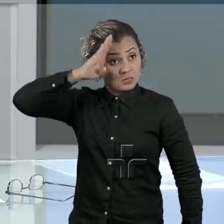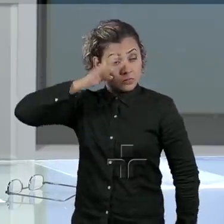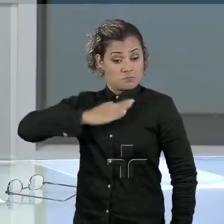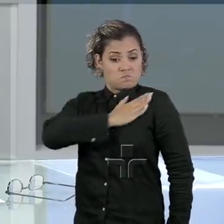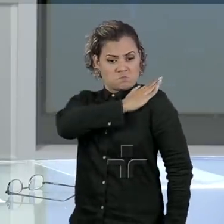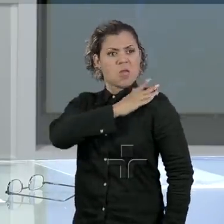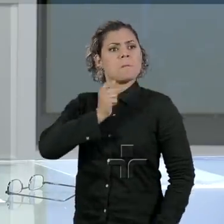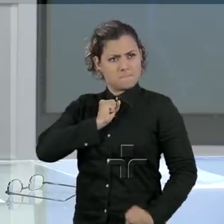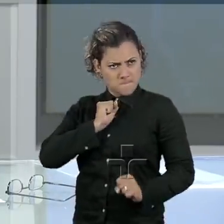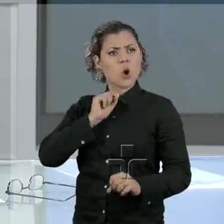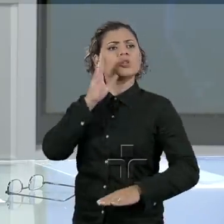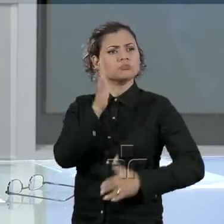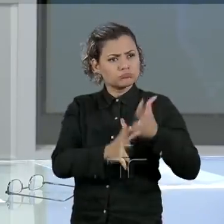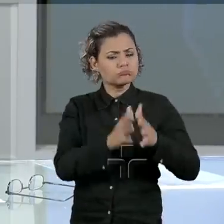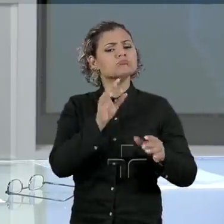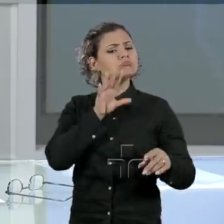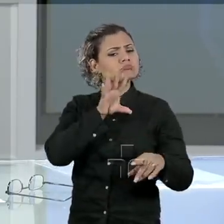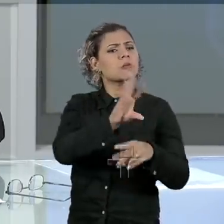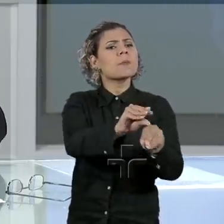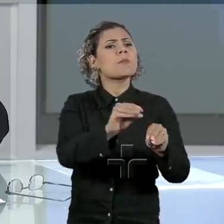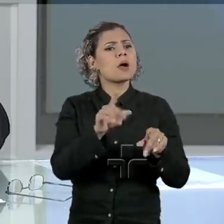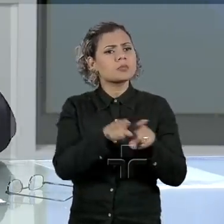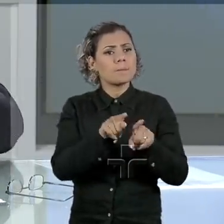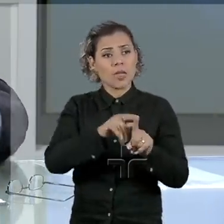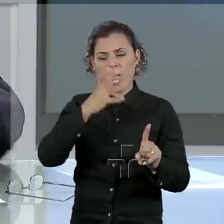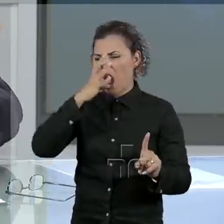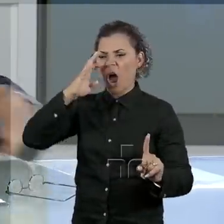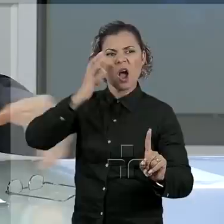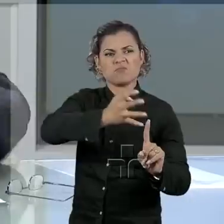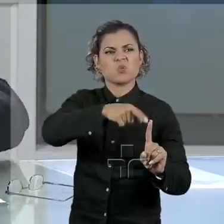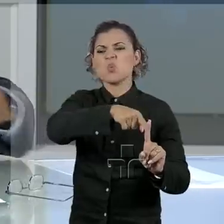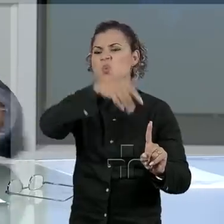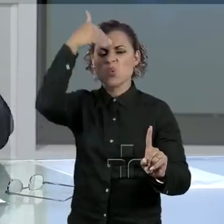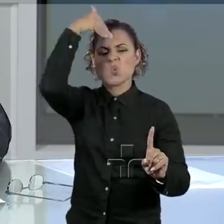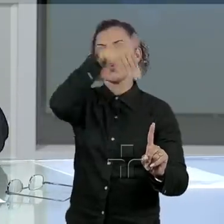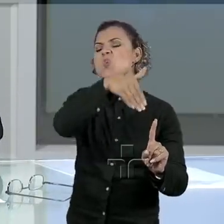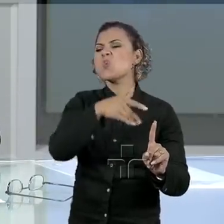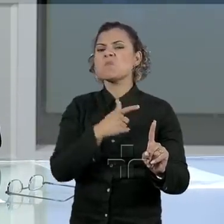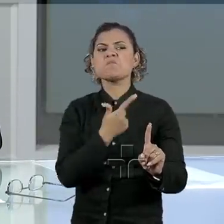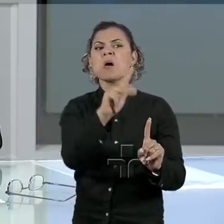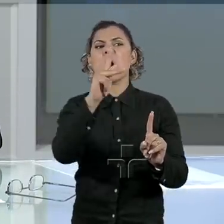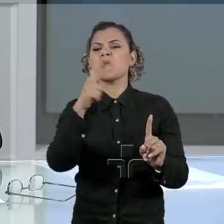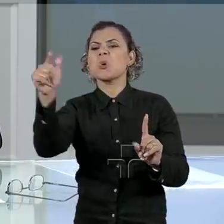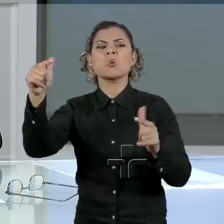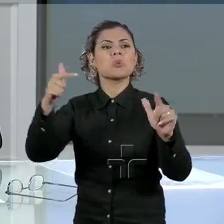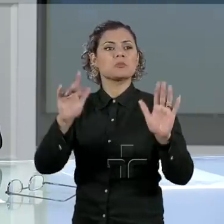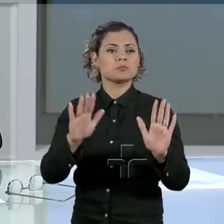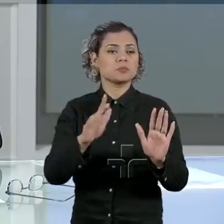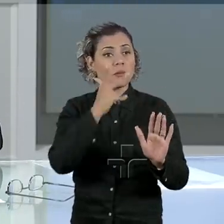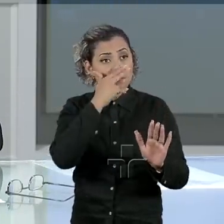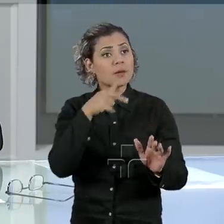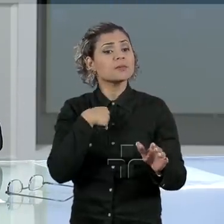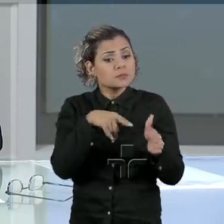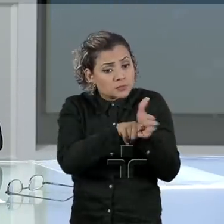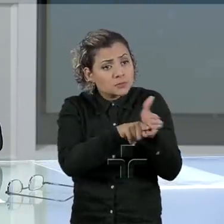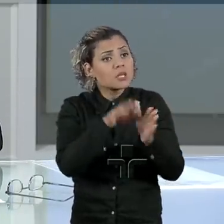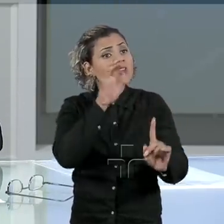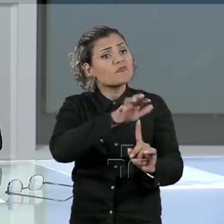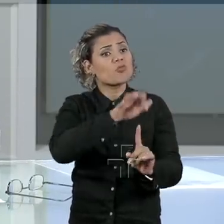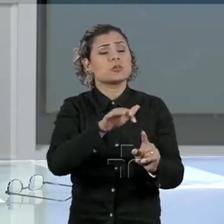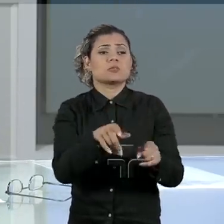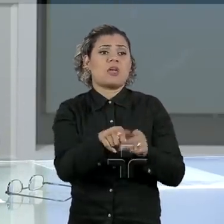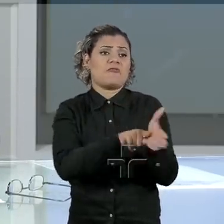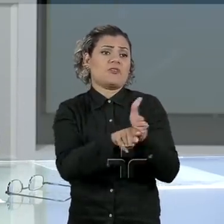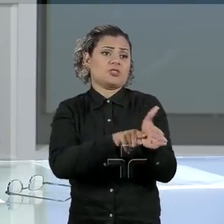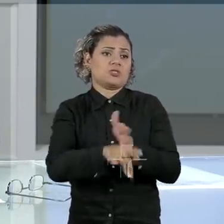que um dos seus subordinados assuma a culpa. De qualquer forma, interfira na investigação criminal.